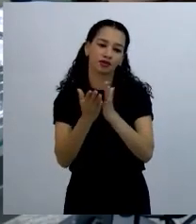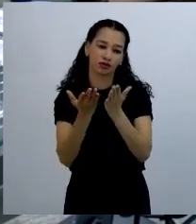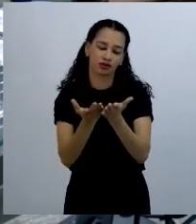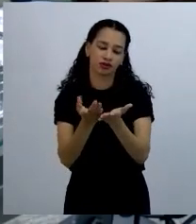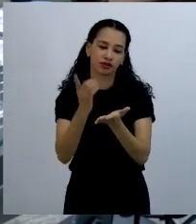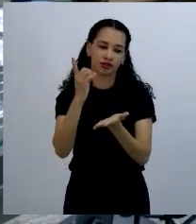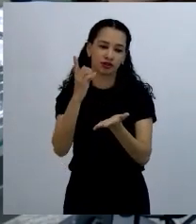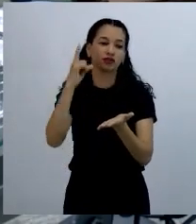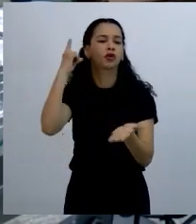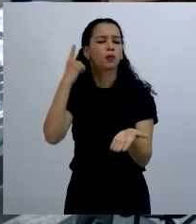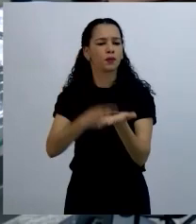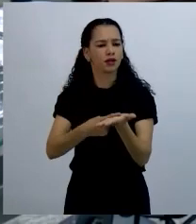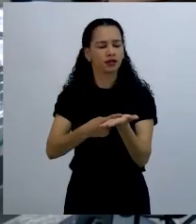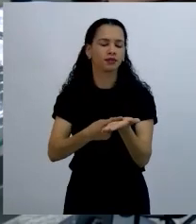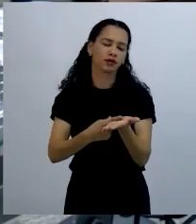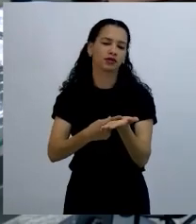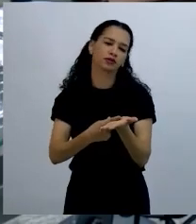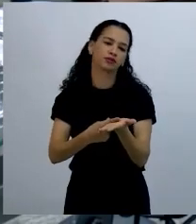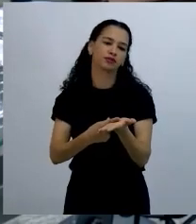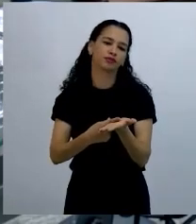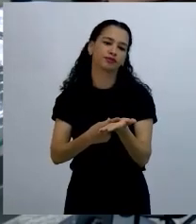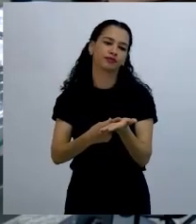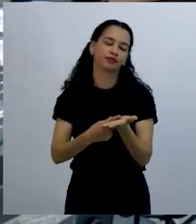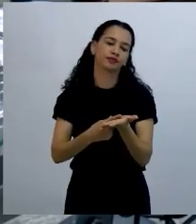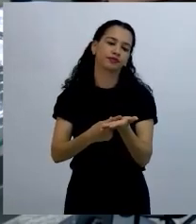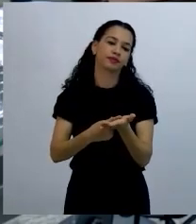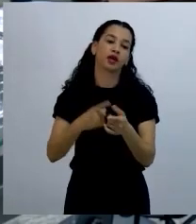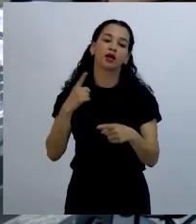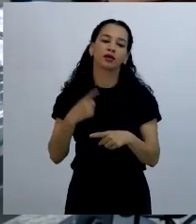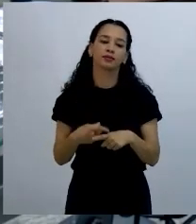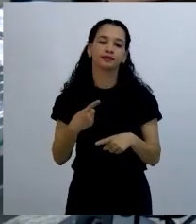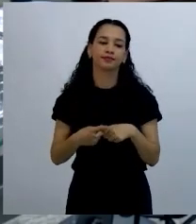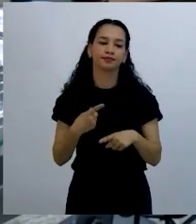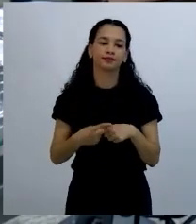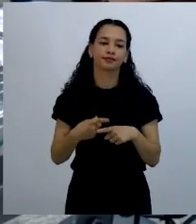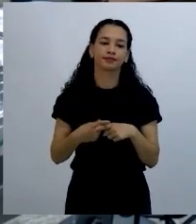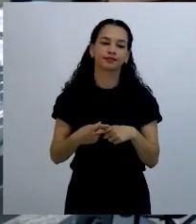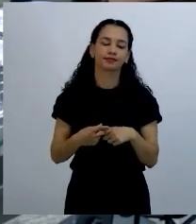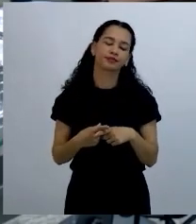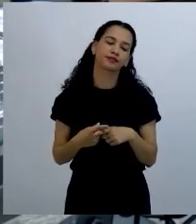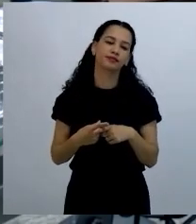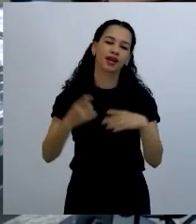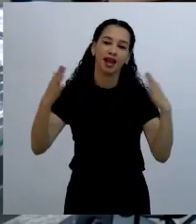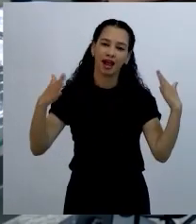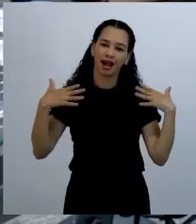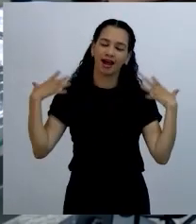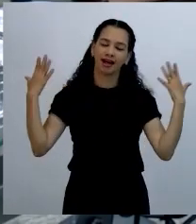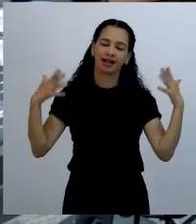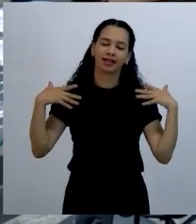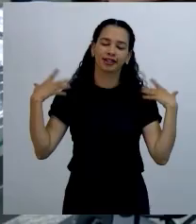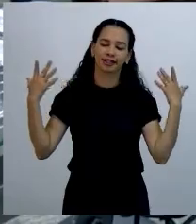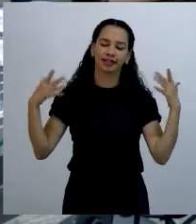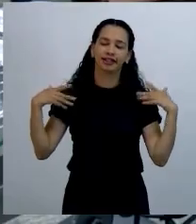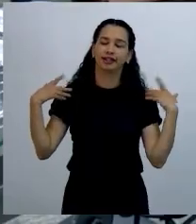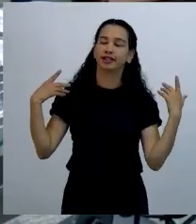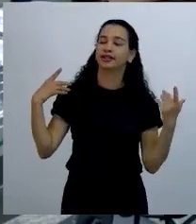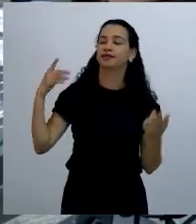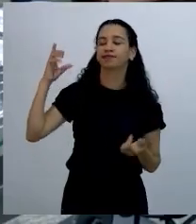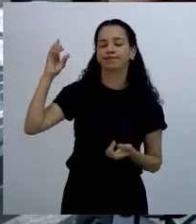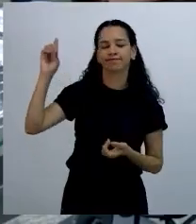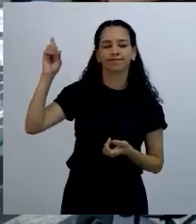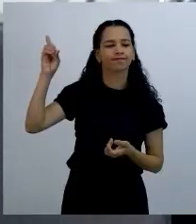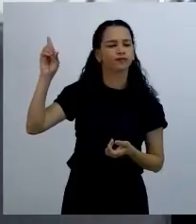do ponto de vista de Deus não é um sentimento não é uma reação de conforto ou de